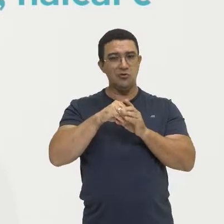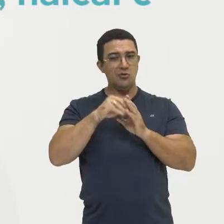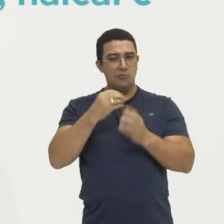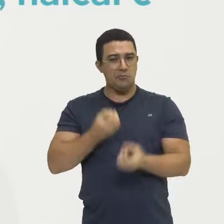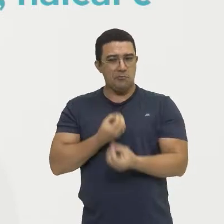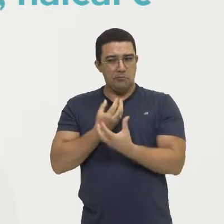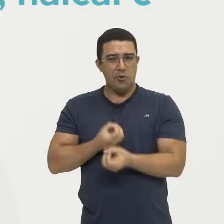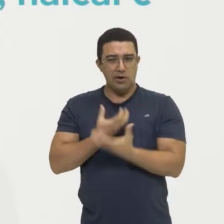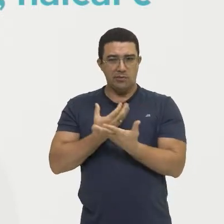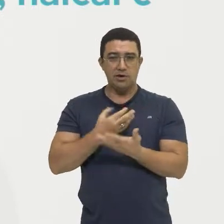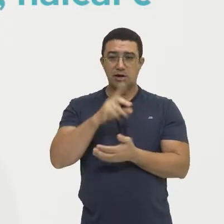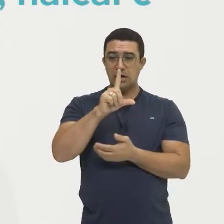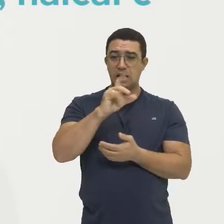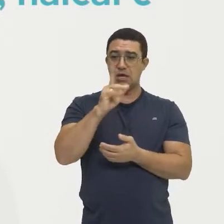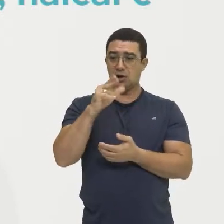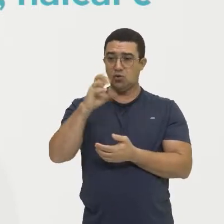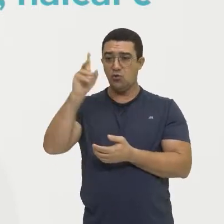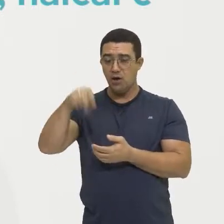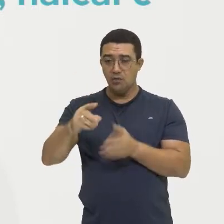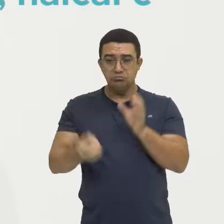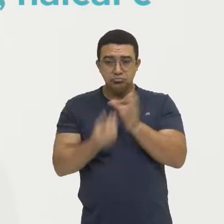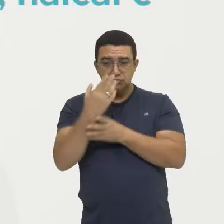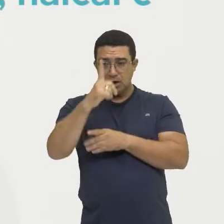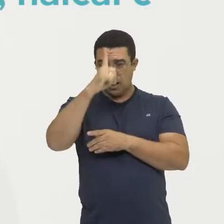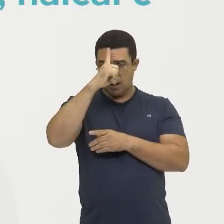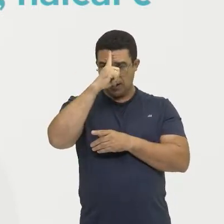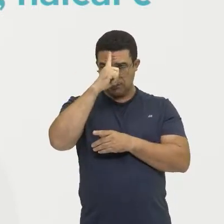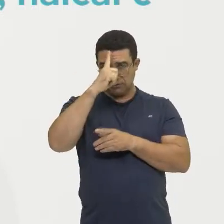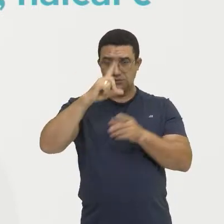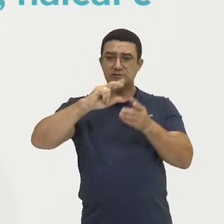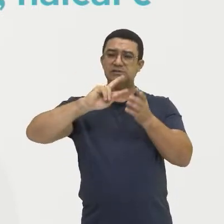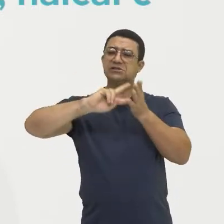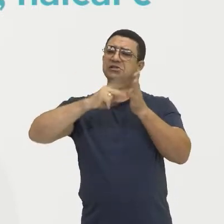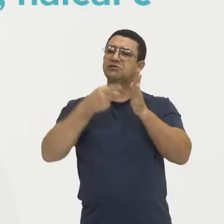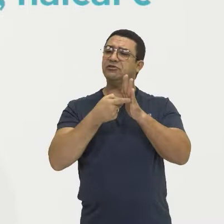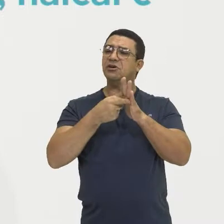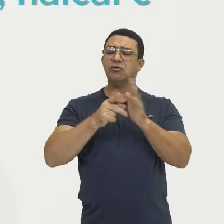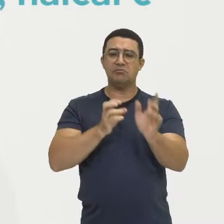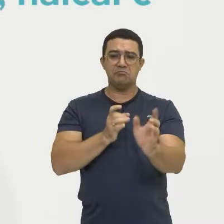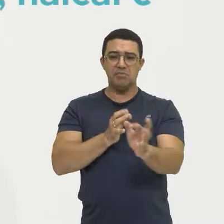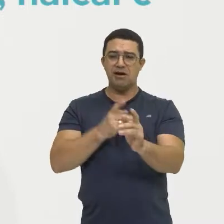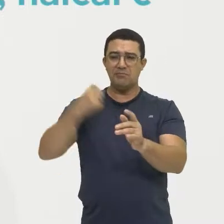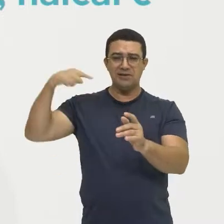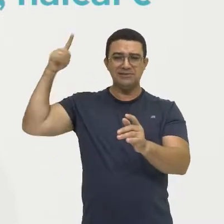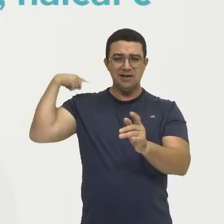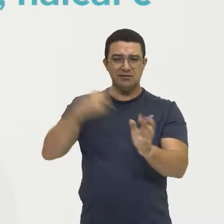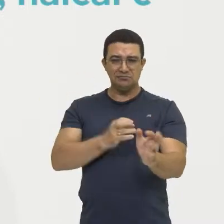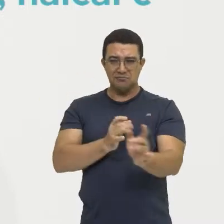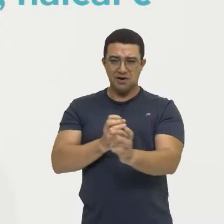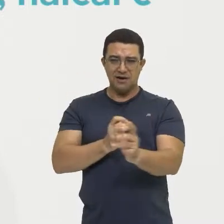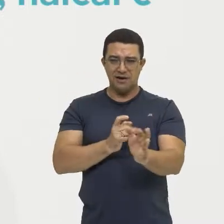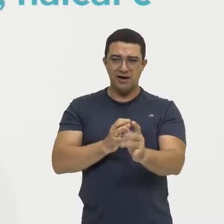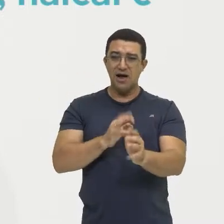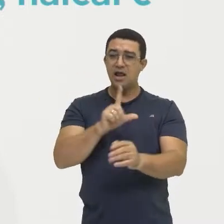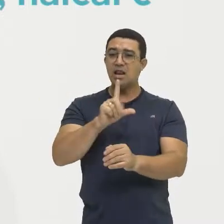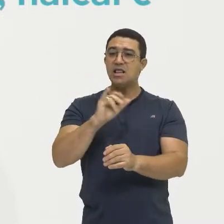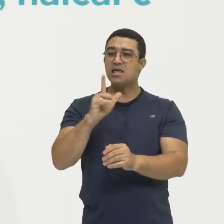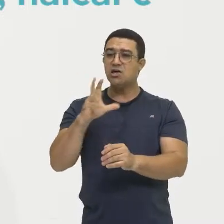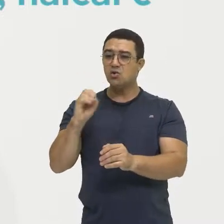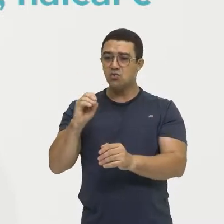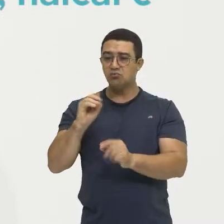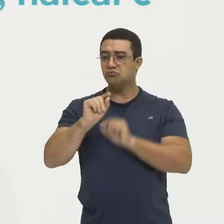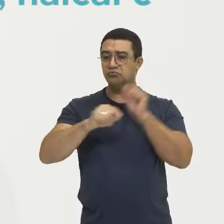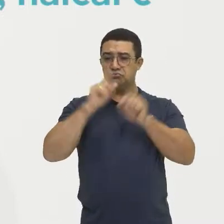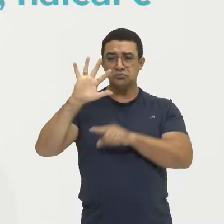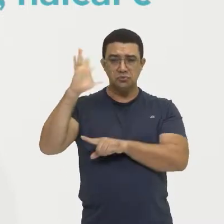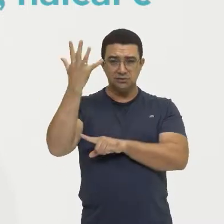lírica vem do latim e tem o significado de lira, o instrumento mais comum da Grécia Antiga. Então, o que acontece